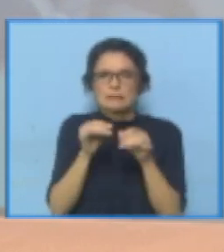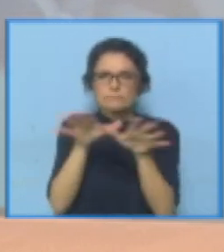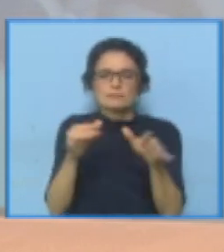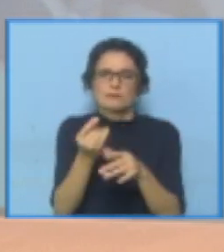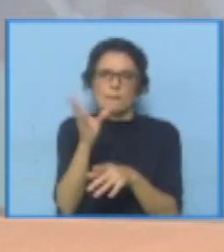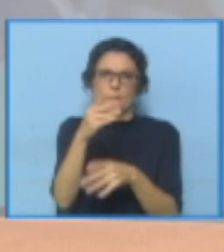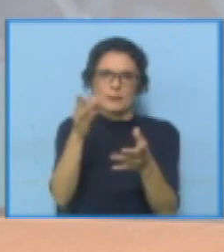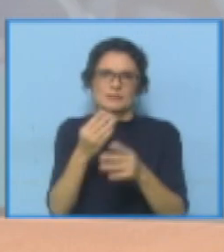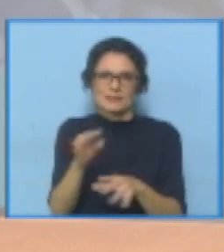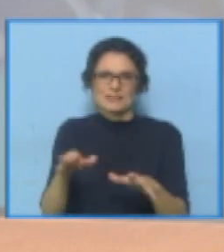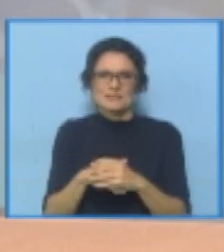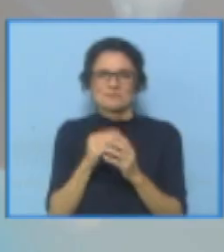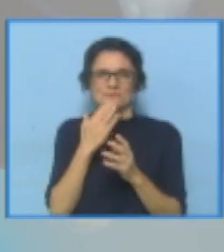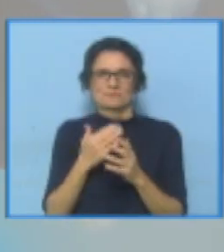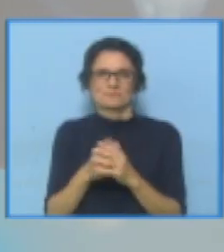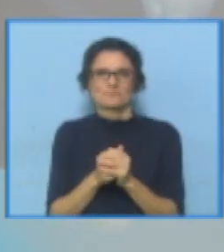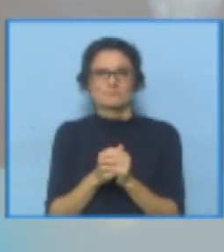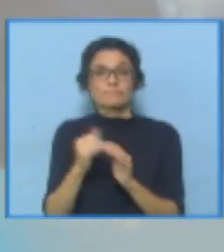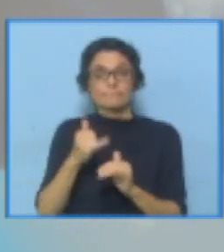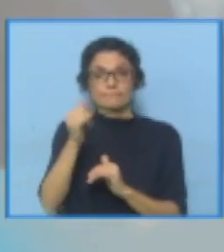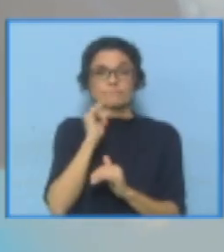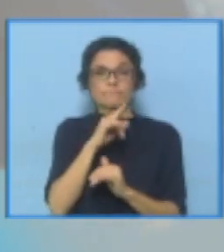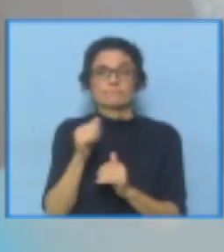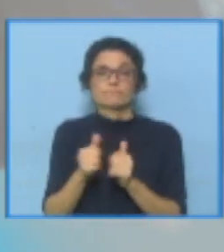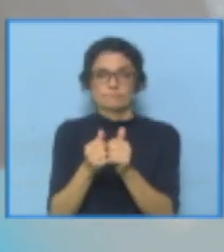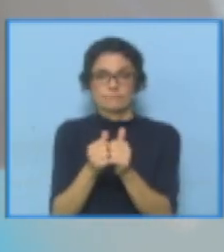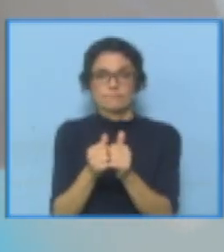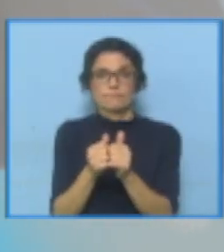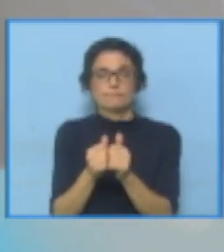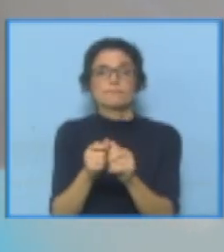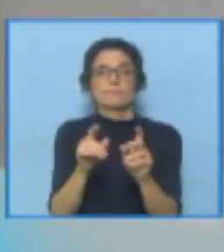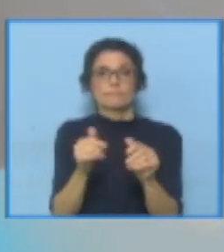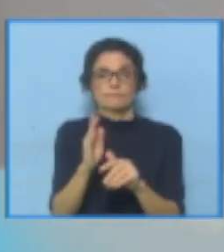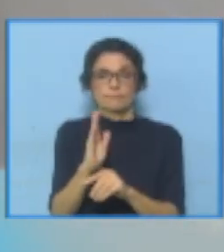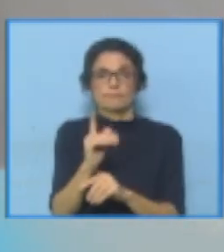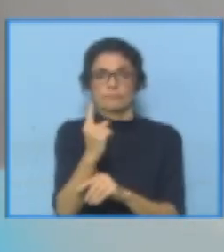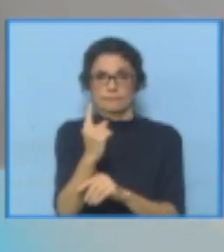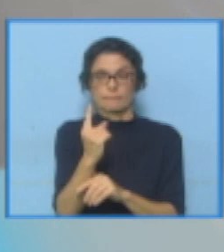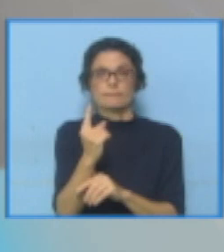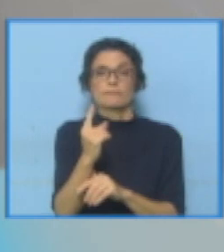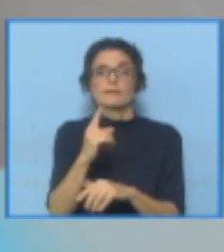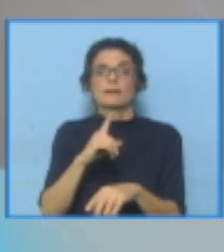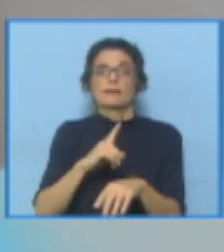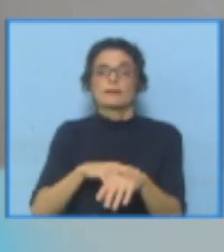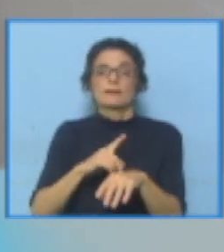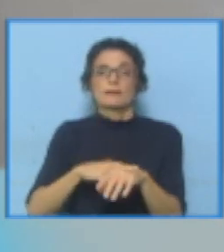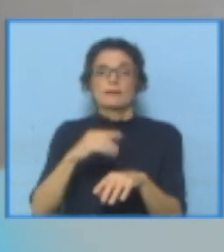Muito obrigado. Obrigada. Mais logo, acompanhe também a nossa edição rádio na Antena 1, quando